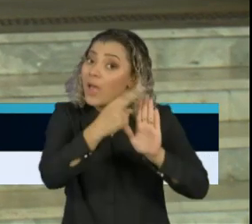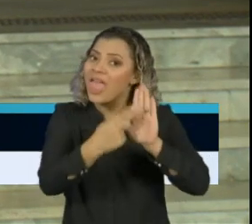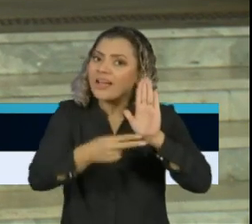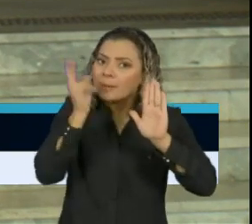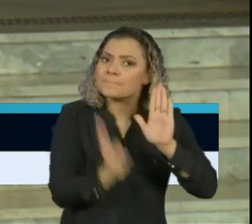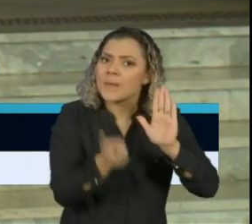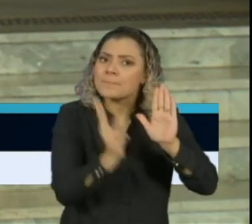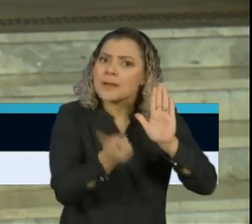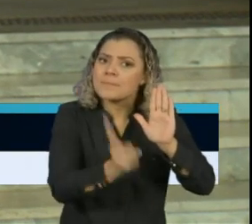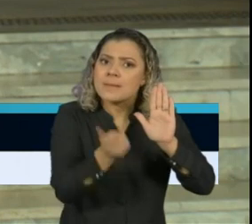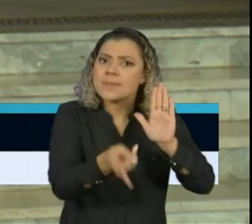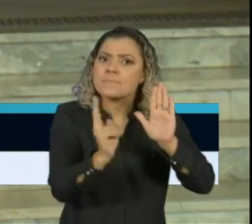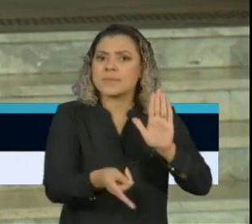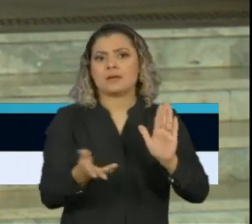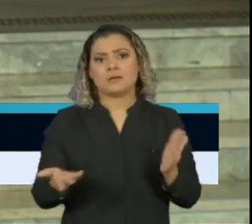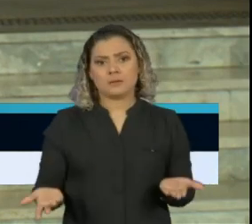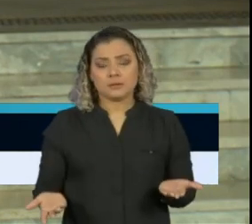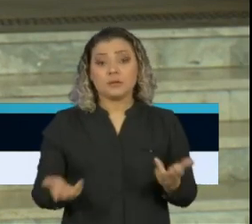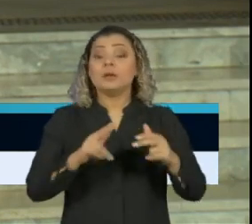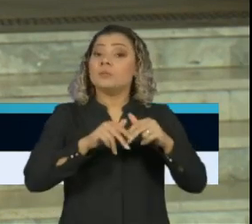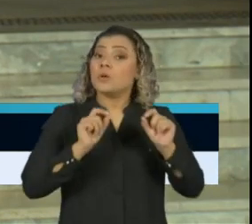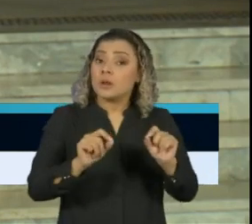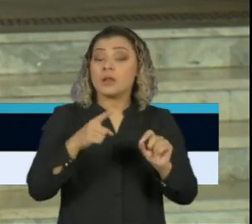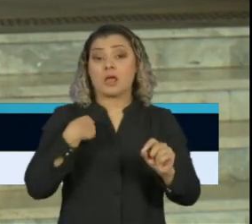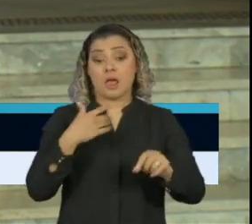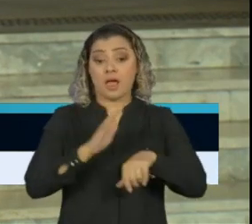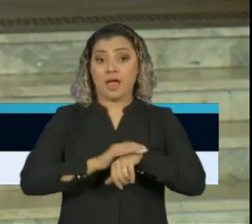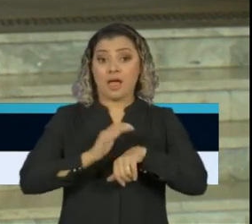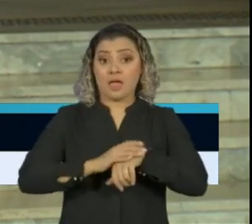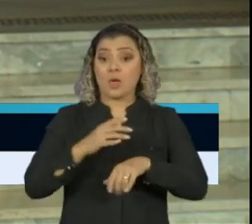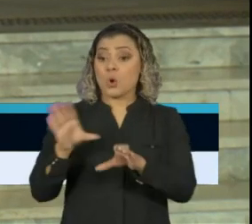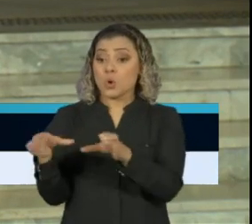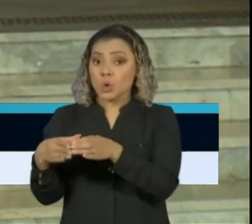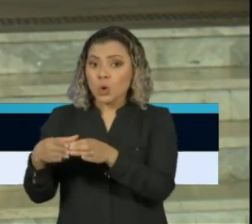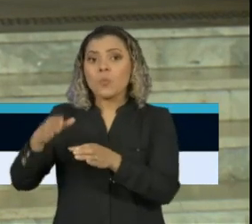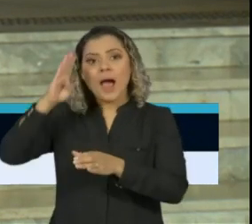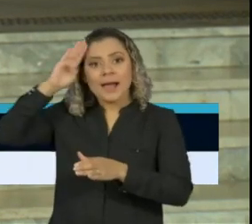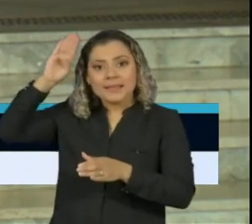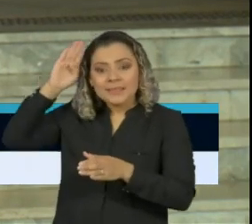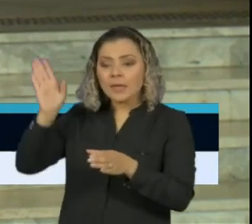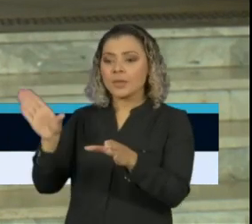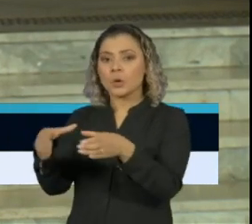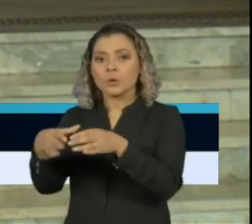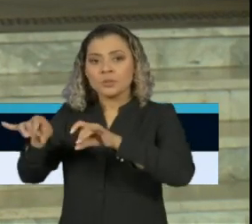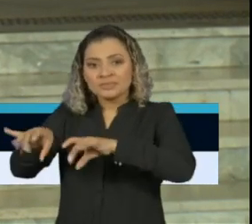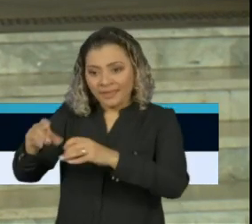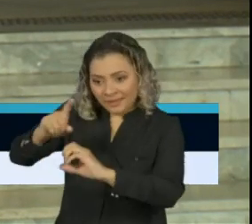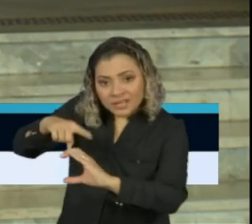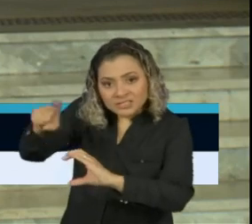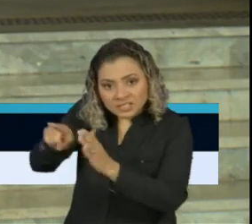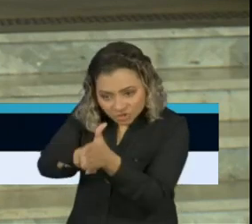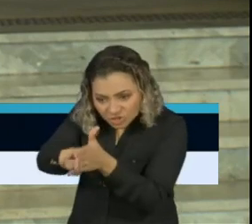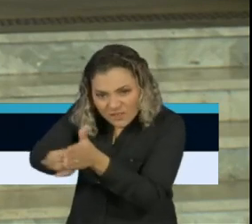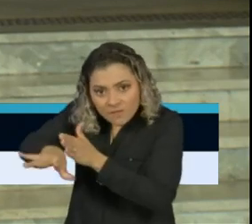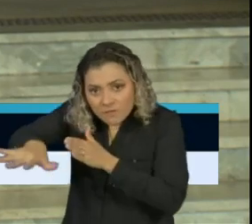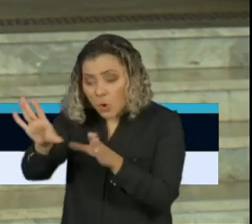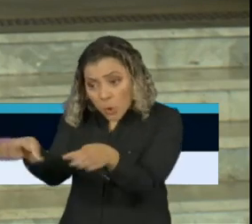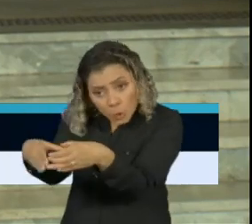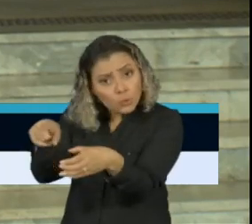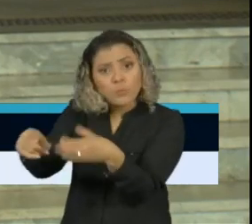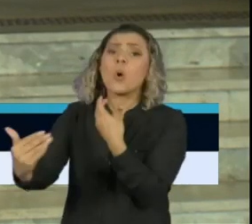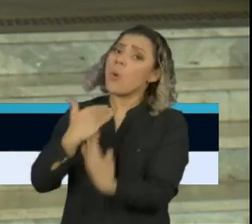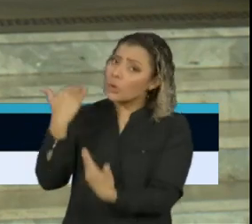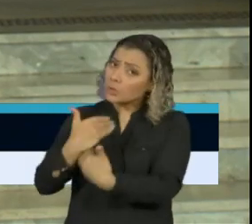estão esvaziados. Então, a posição acadêmica e técnica desse centro de contingência do